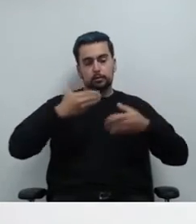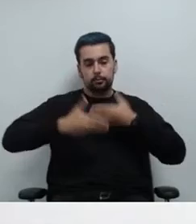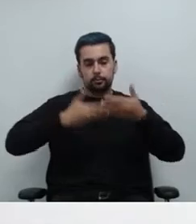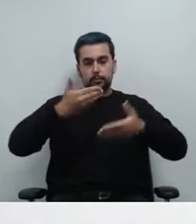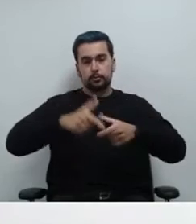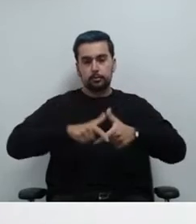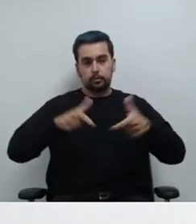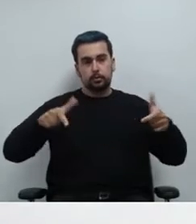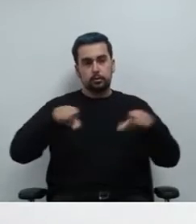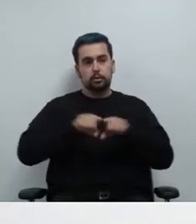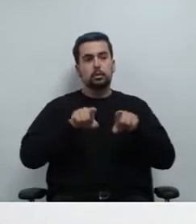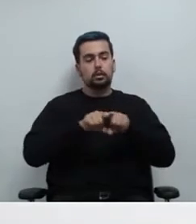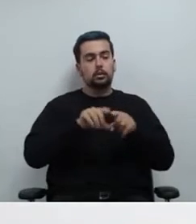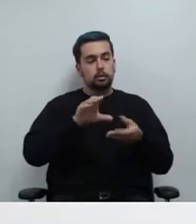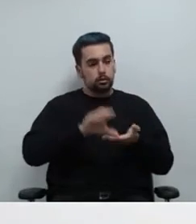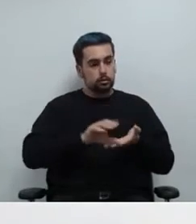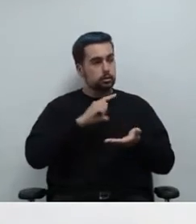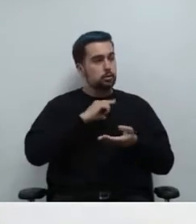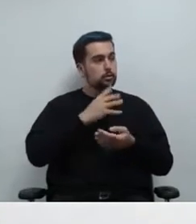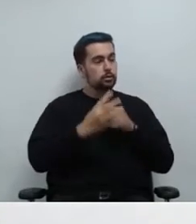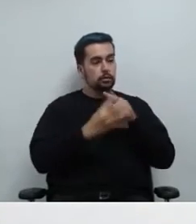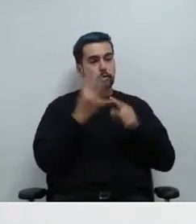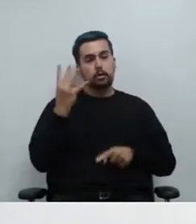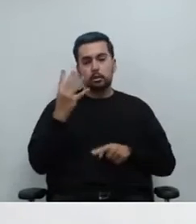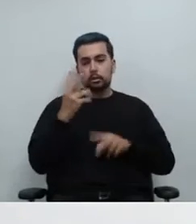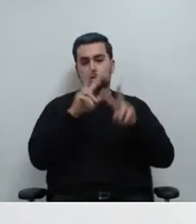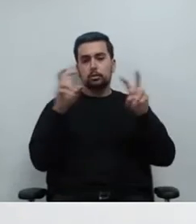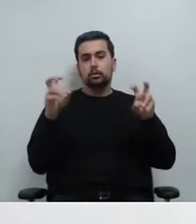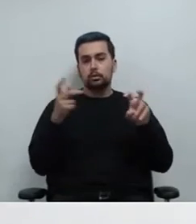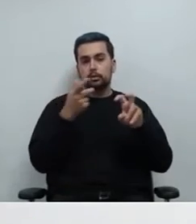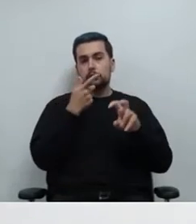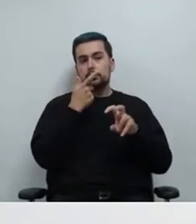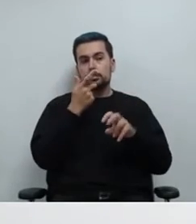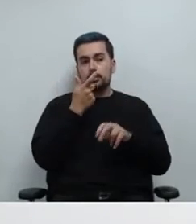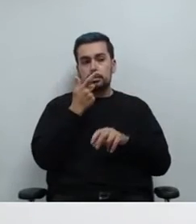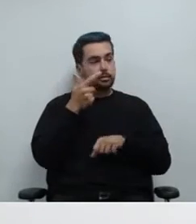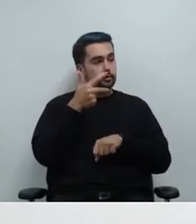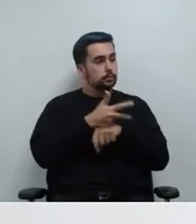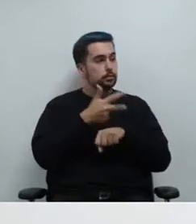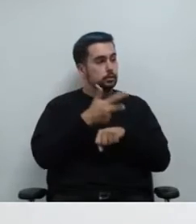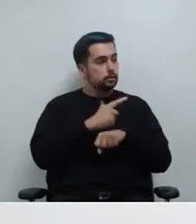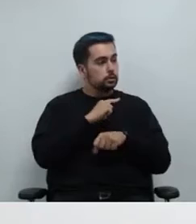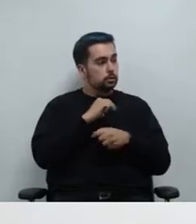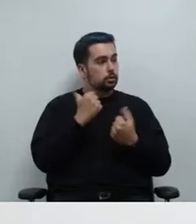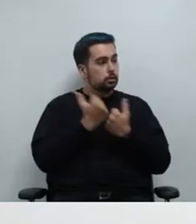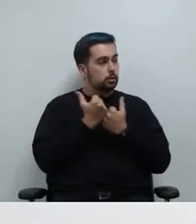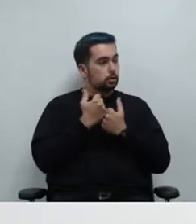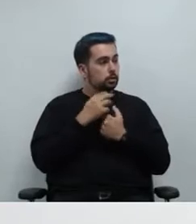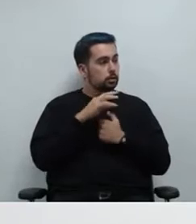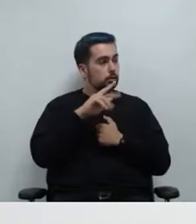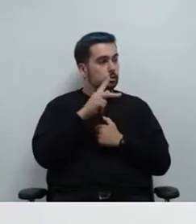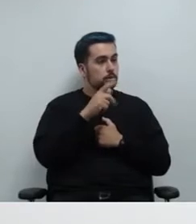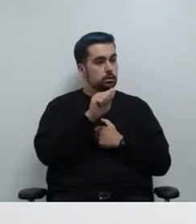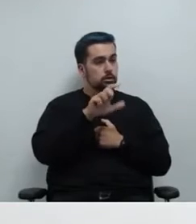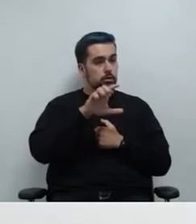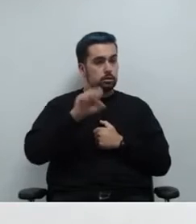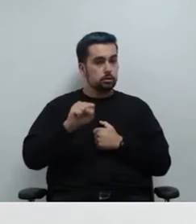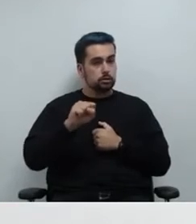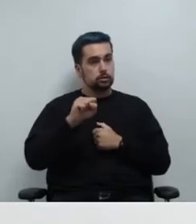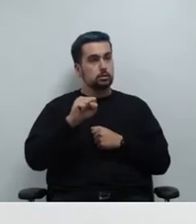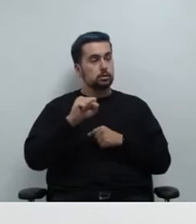Conselheiras e conselheiros, nós temos ainda 4 manifestações encaminhadas por vídeo, e aqui, com o apoio do Thales, a gente vai iniciar